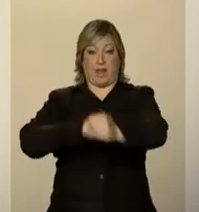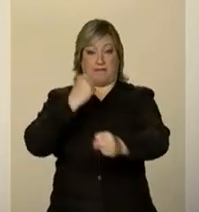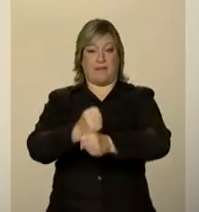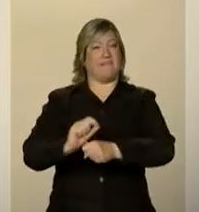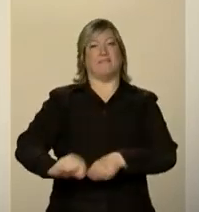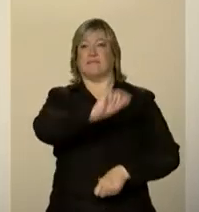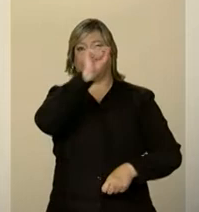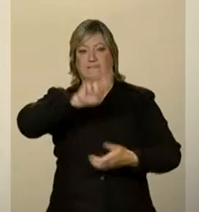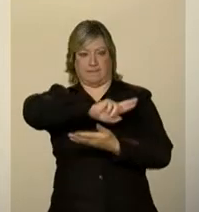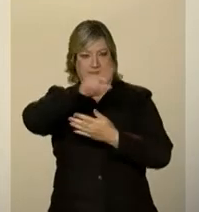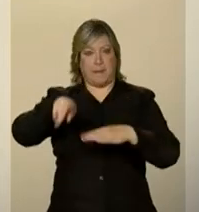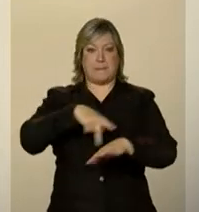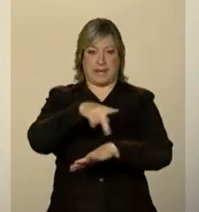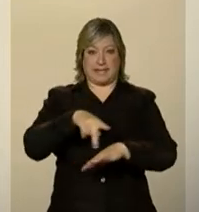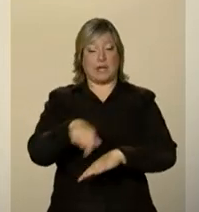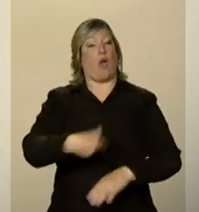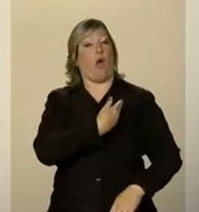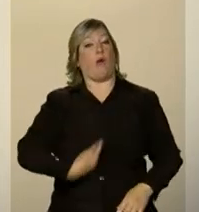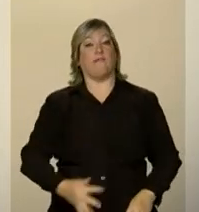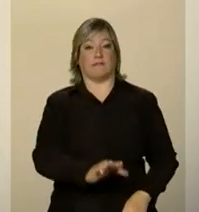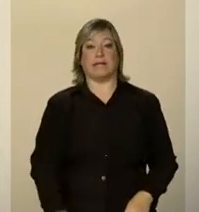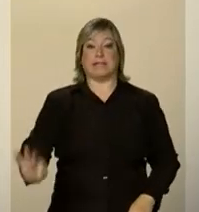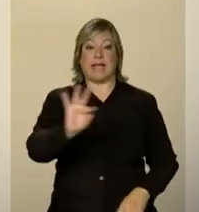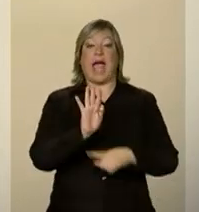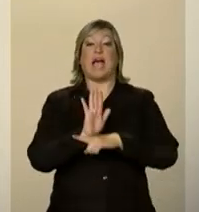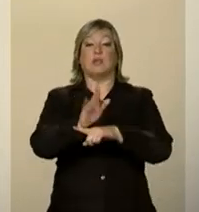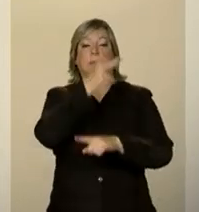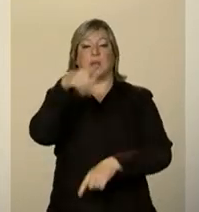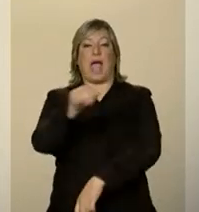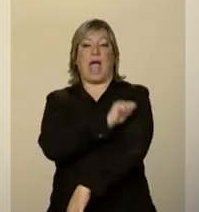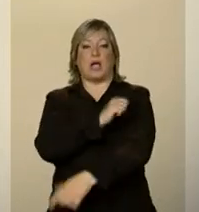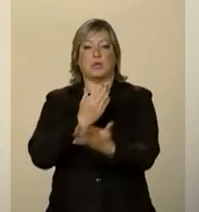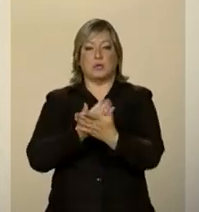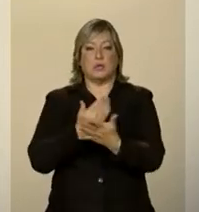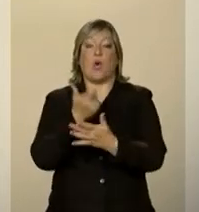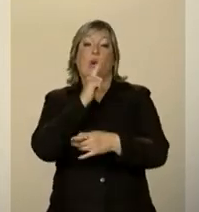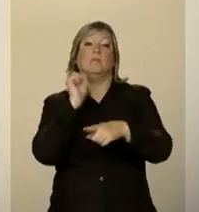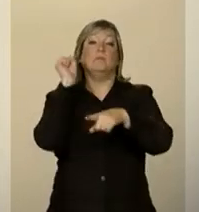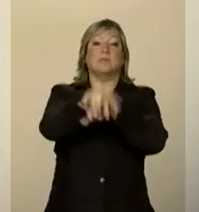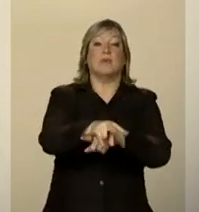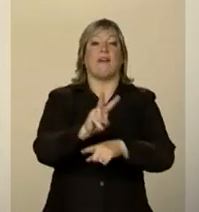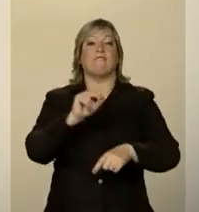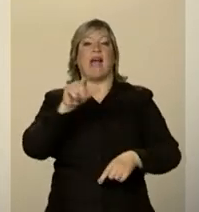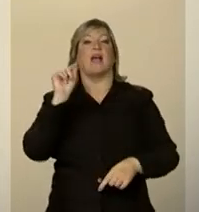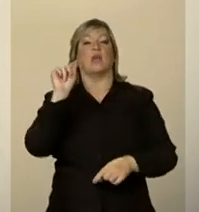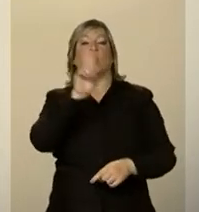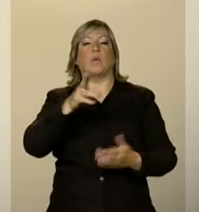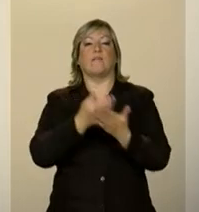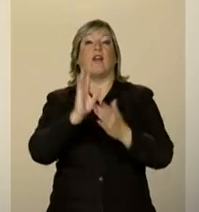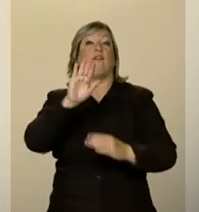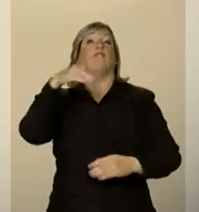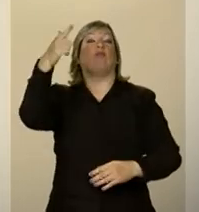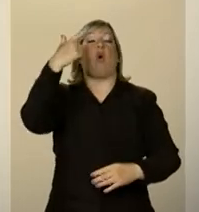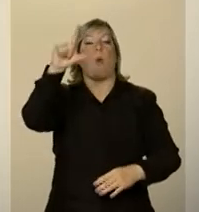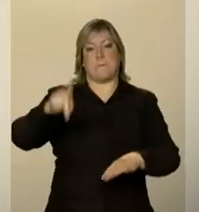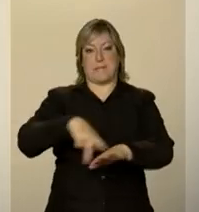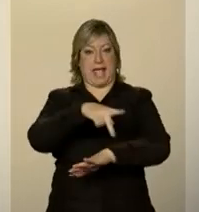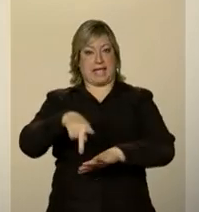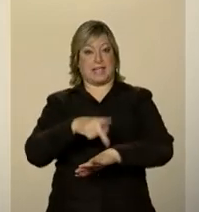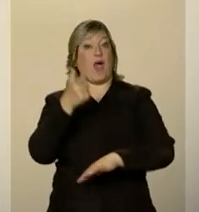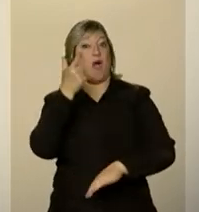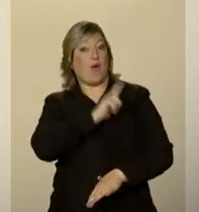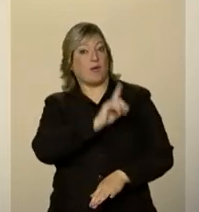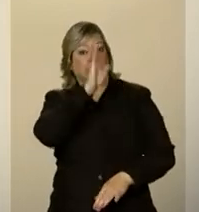em vários países o governo federal ajuda o estudante a conseguir a vaga na universidade lá no exterior e